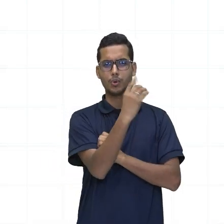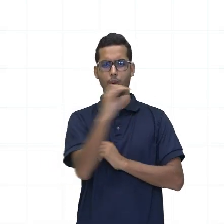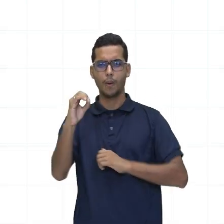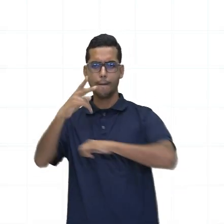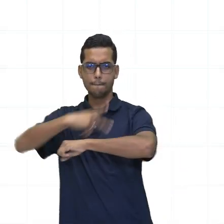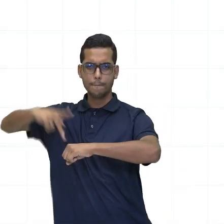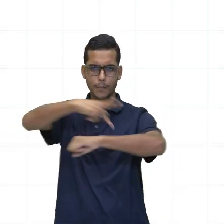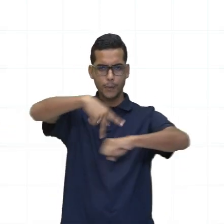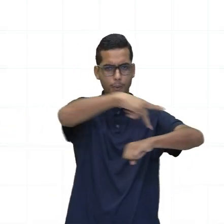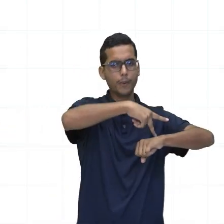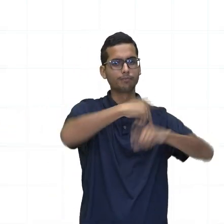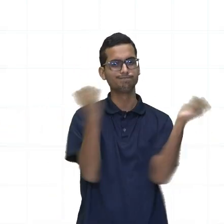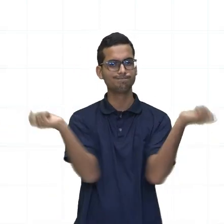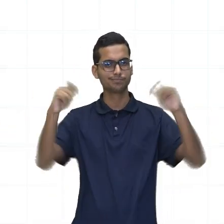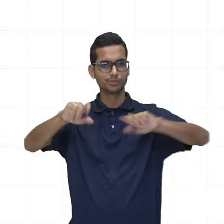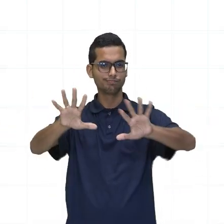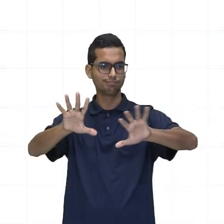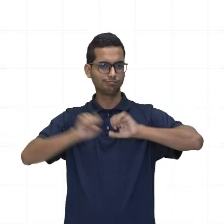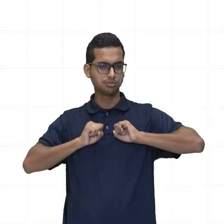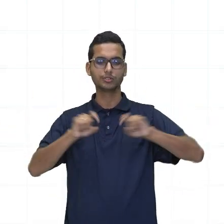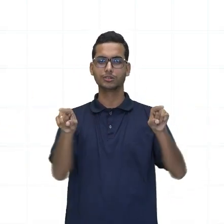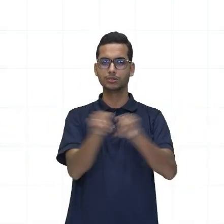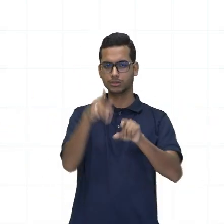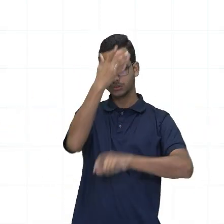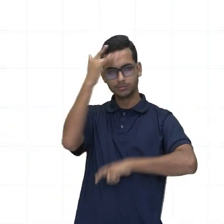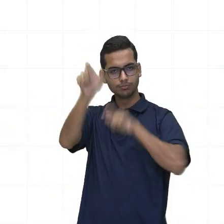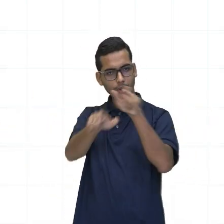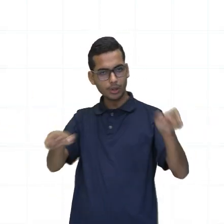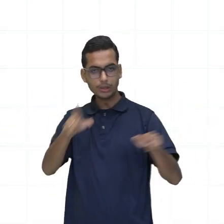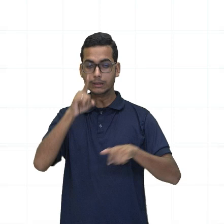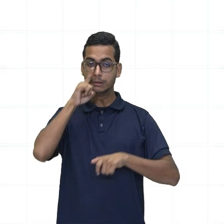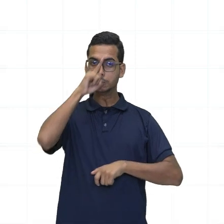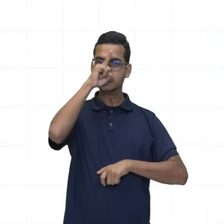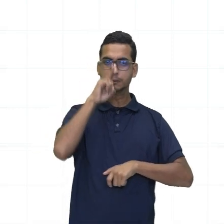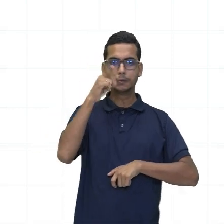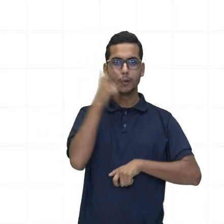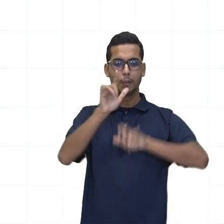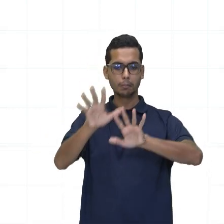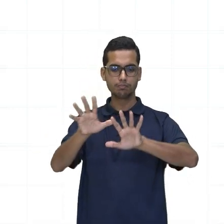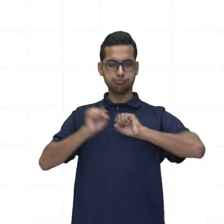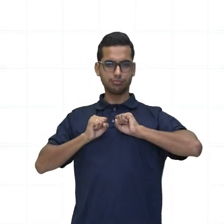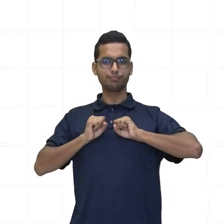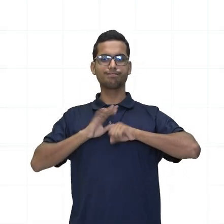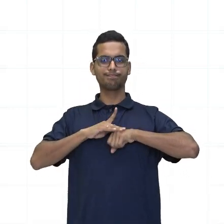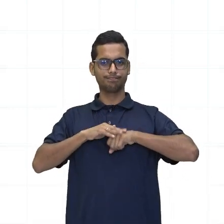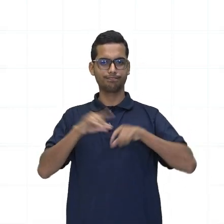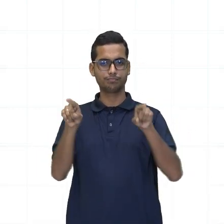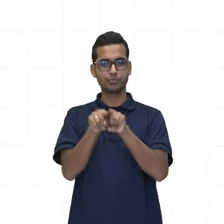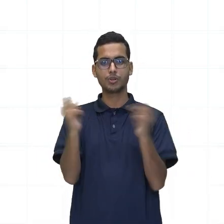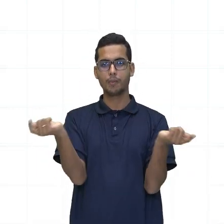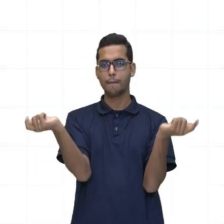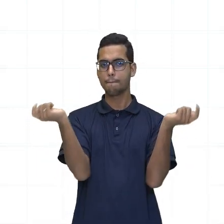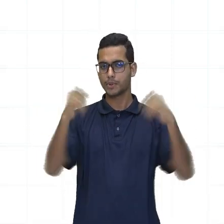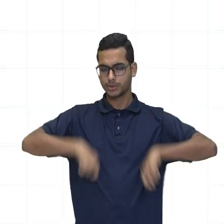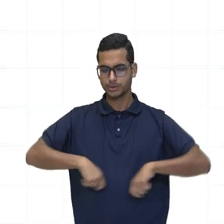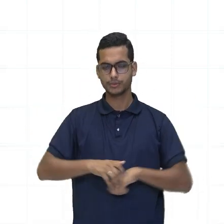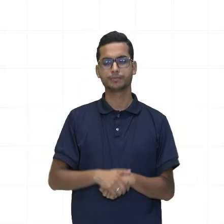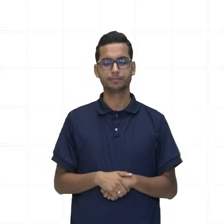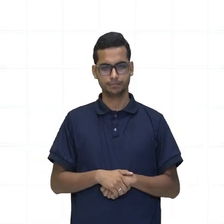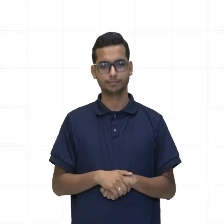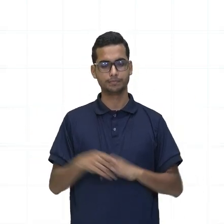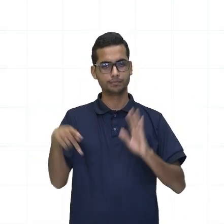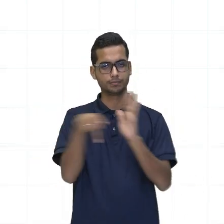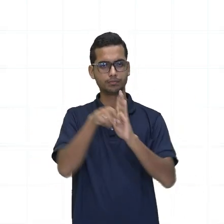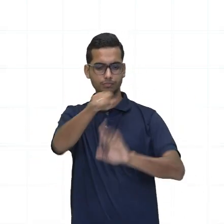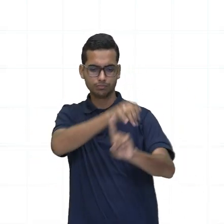e pode aí, né, deixar as pessoas em risco de contraí-la, porque ela está espalhada, né, também ao